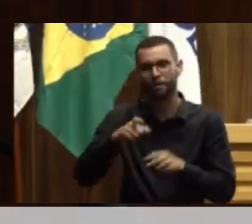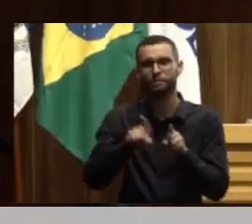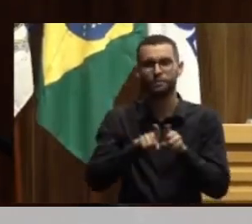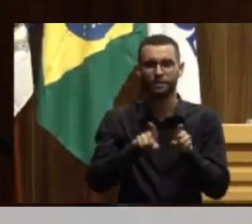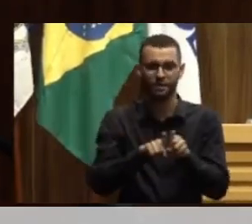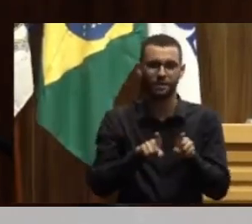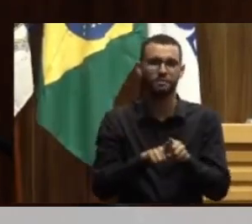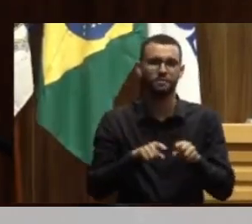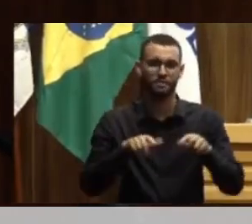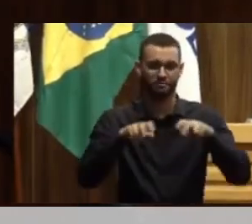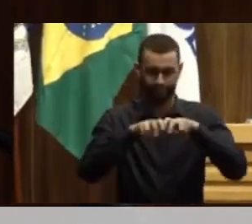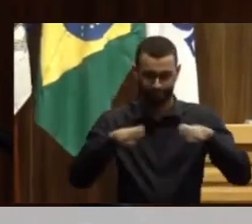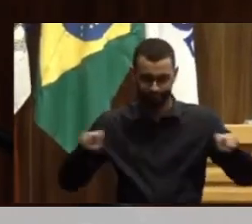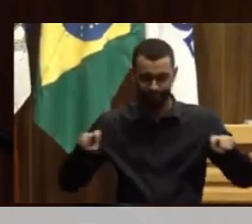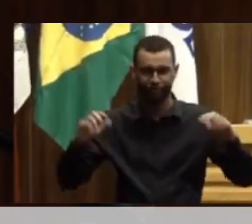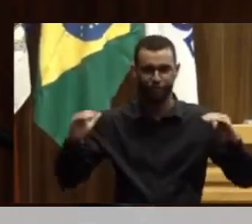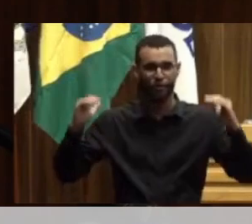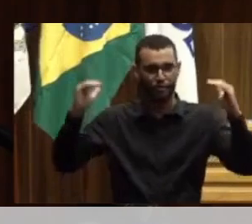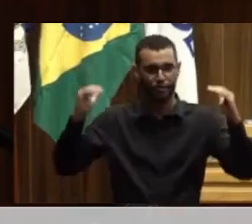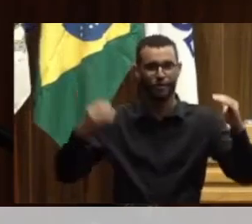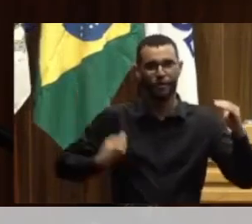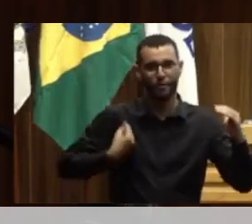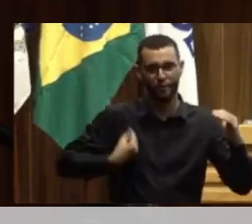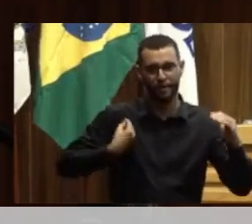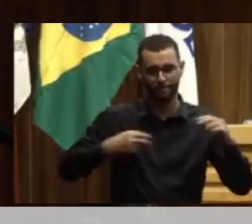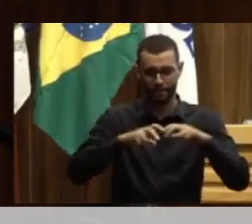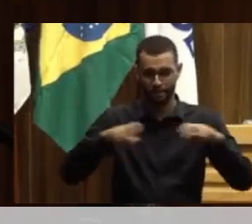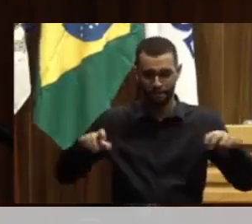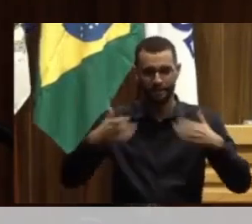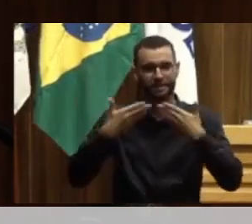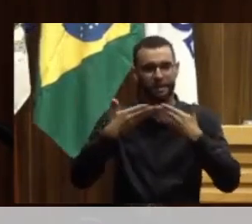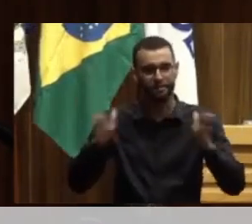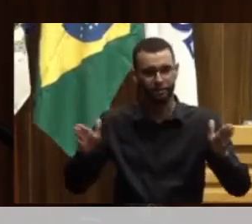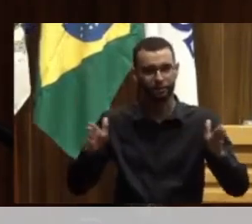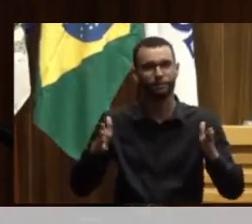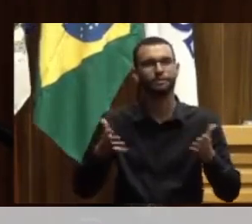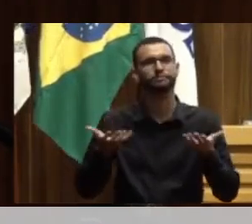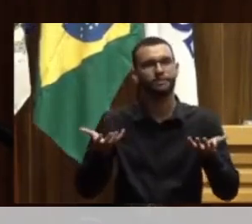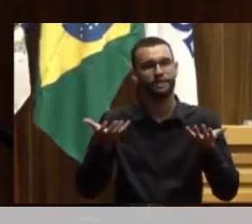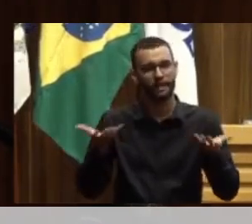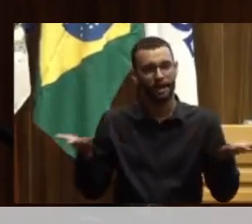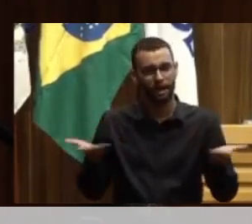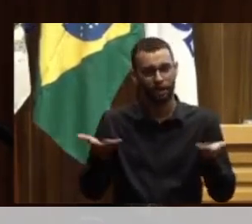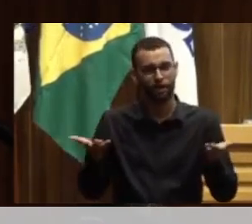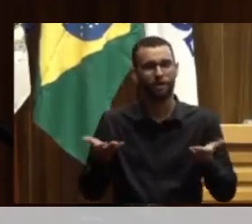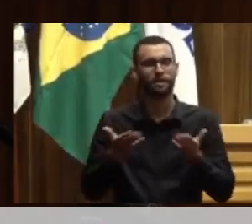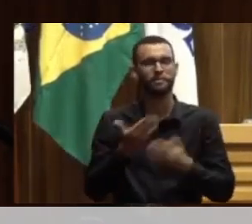senhora, as autoridades que compuseram essa mesa de abertura. Gostaria de pedir que